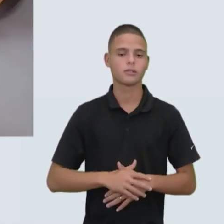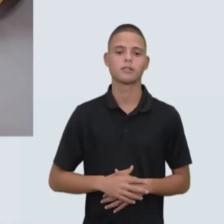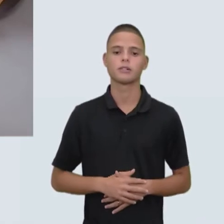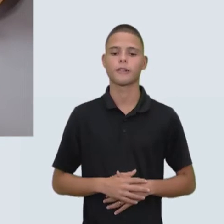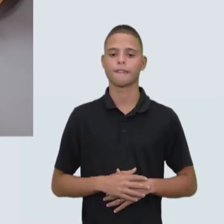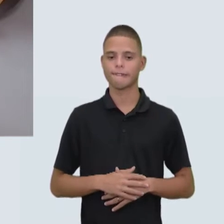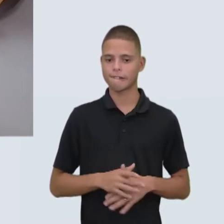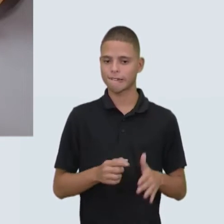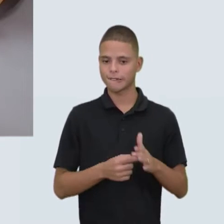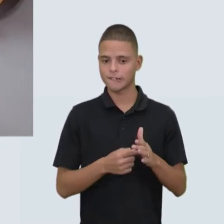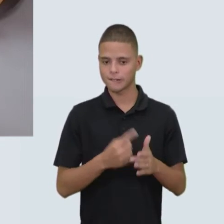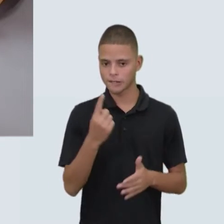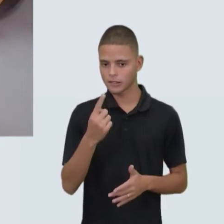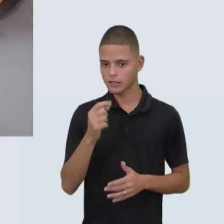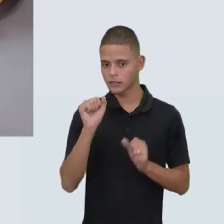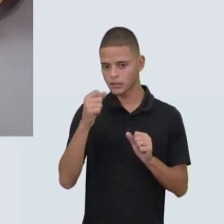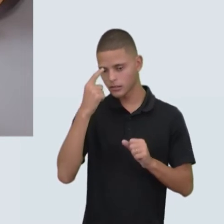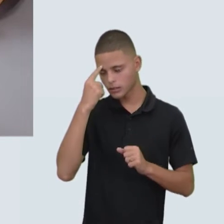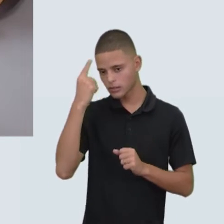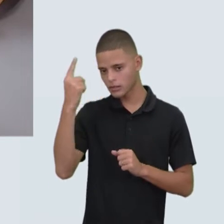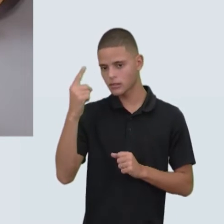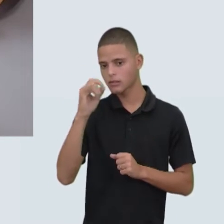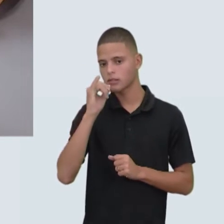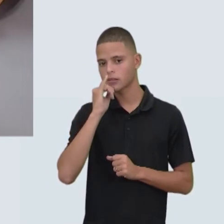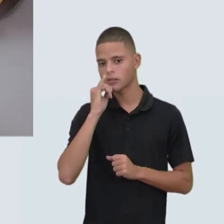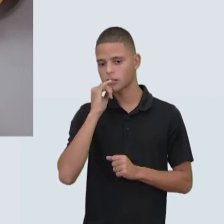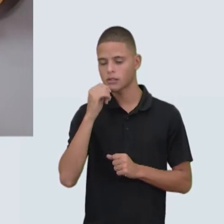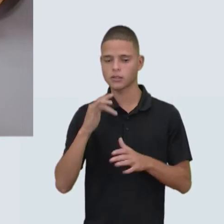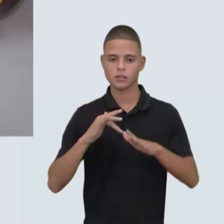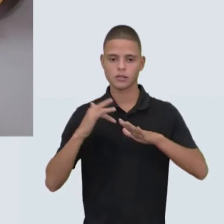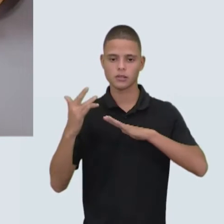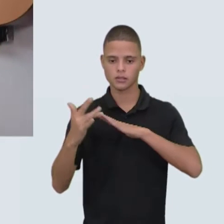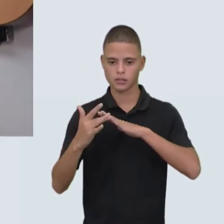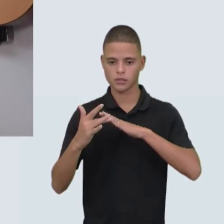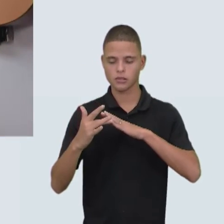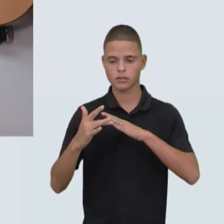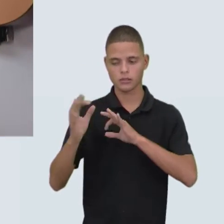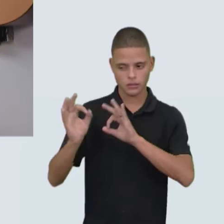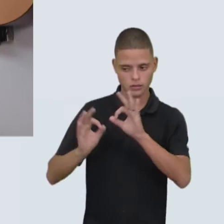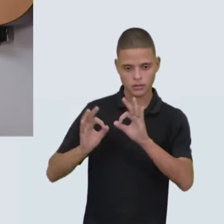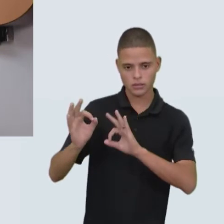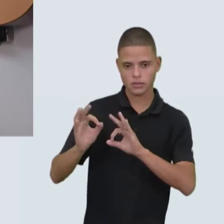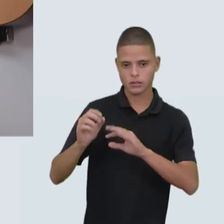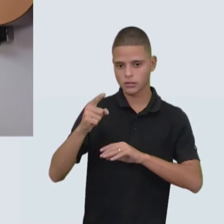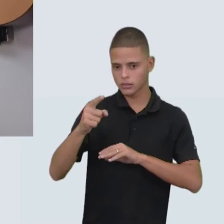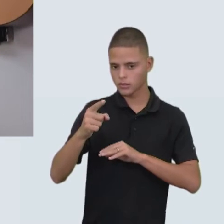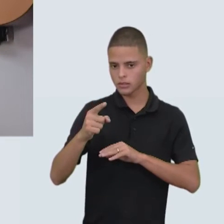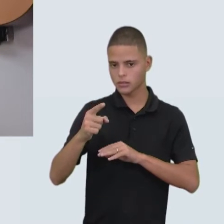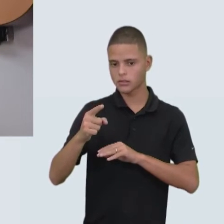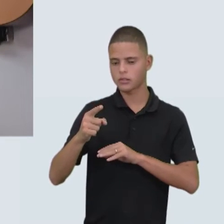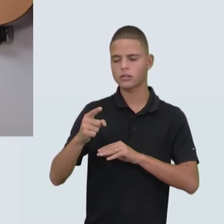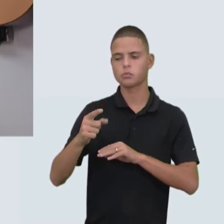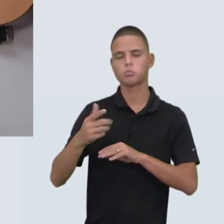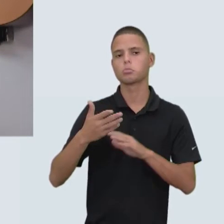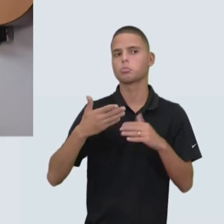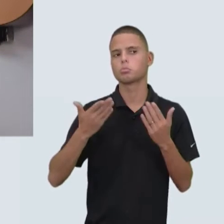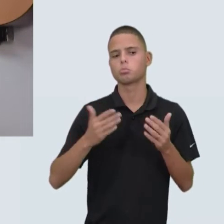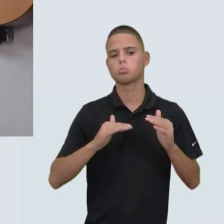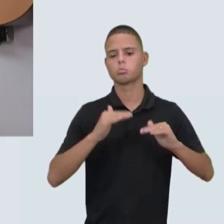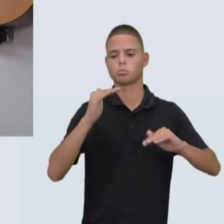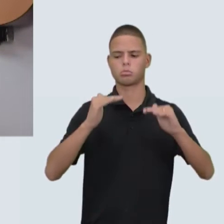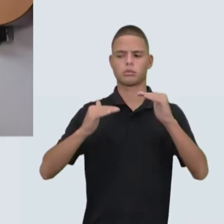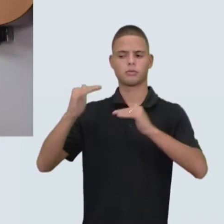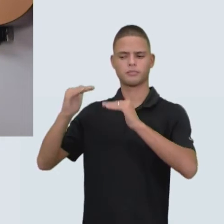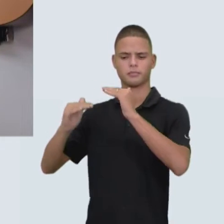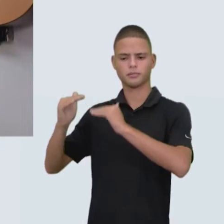Então a primeira coisa que você pode pensar quando você vai fazer conteúdo na rede social é o seguinte: você não concorre só com seus concorrentes